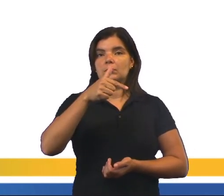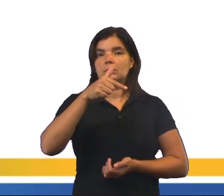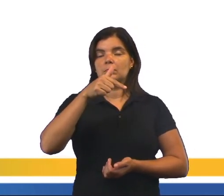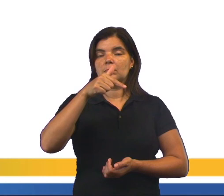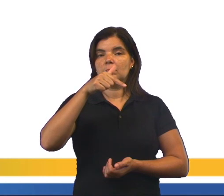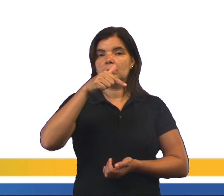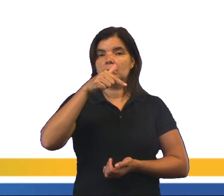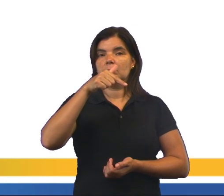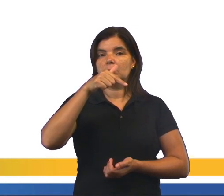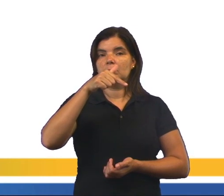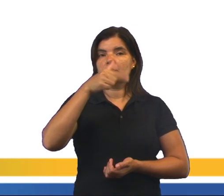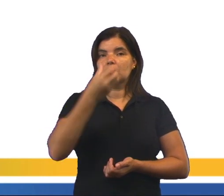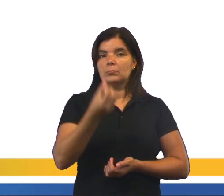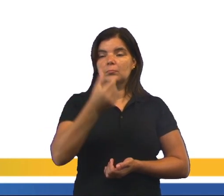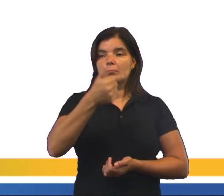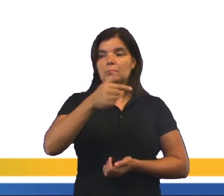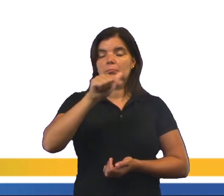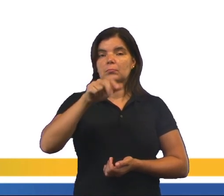1.962,5 é